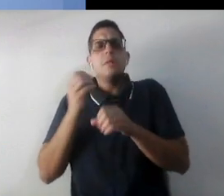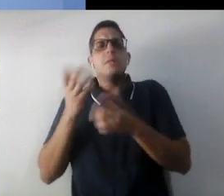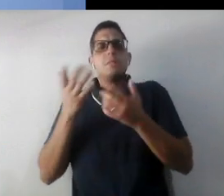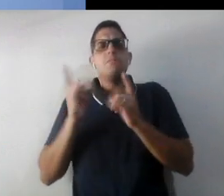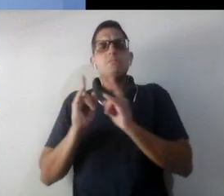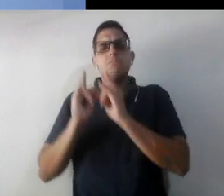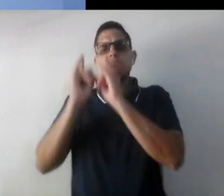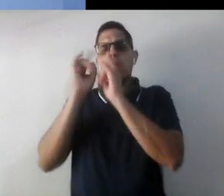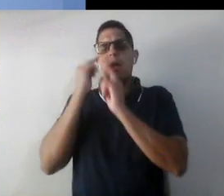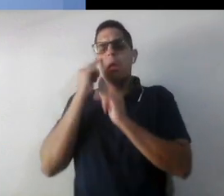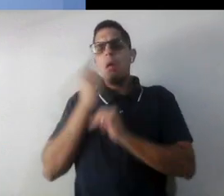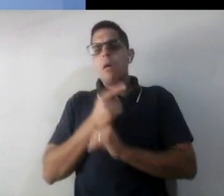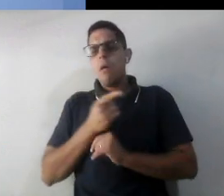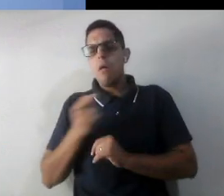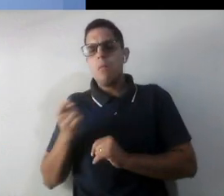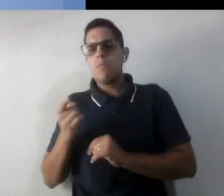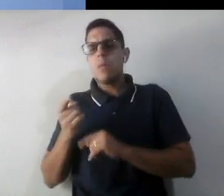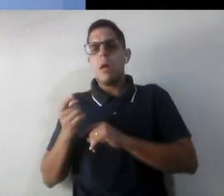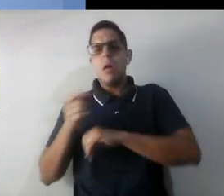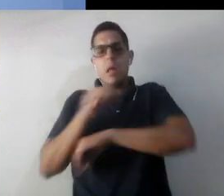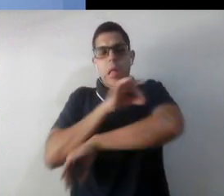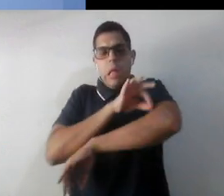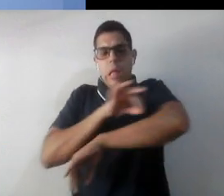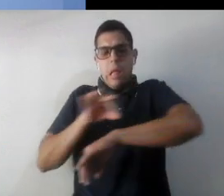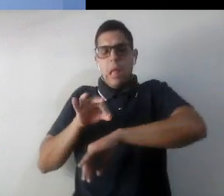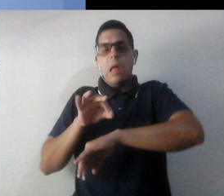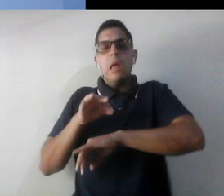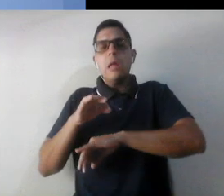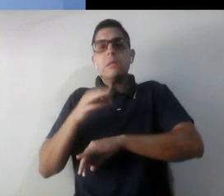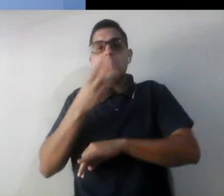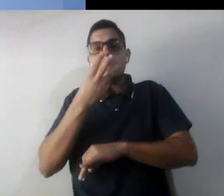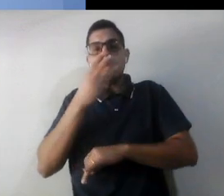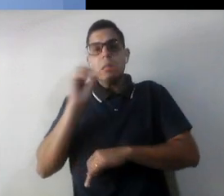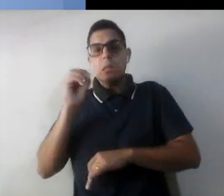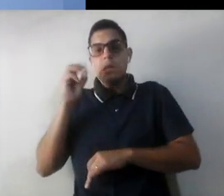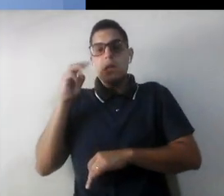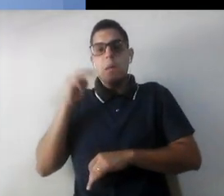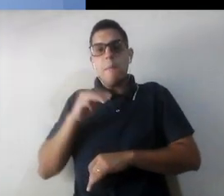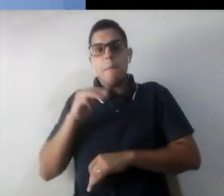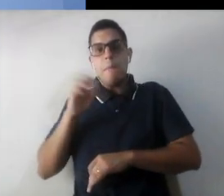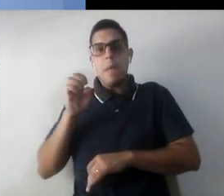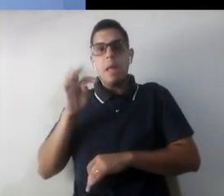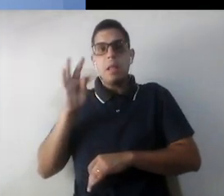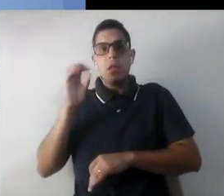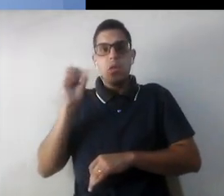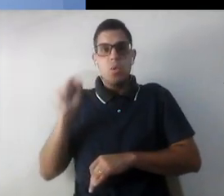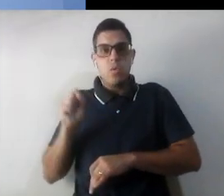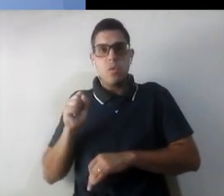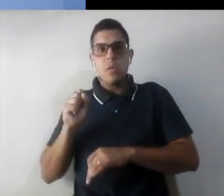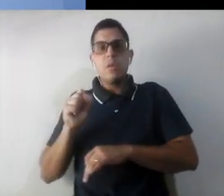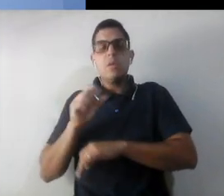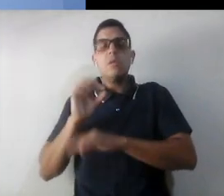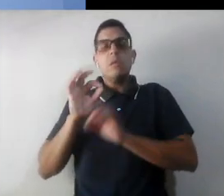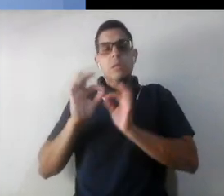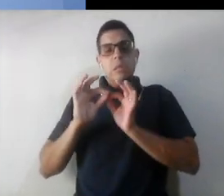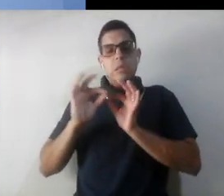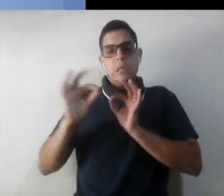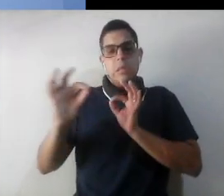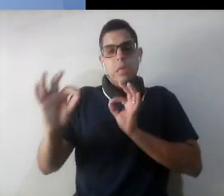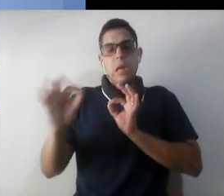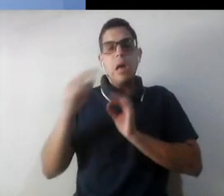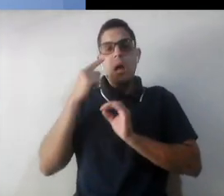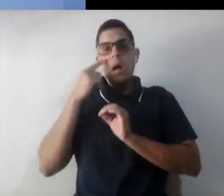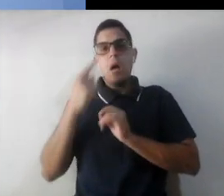seu perímetro com a trena de 30 metros que lhe foi fornecida. Na trena, havia uma observação dizendo